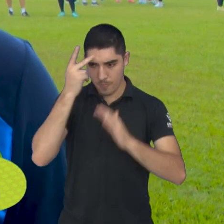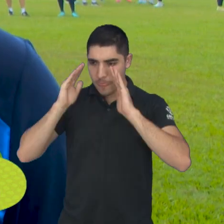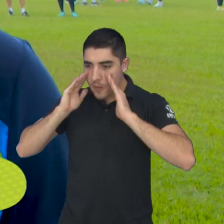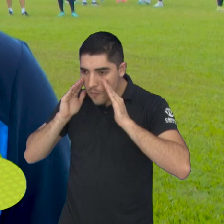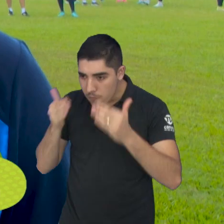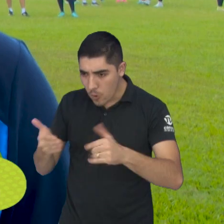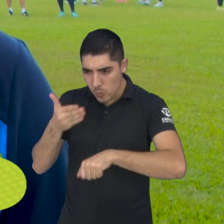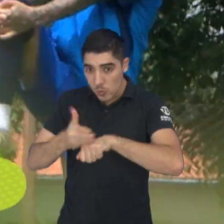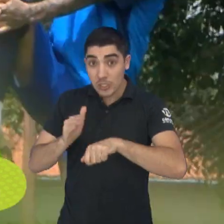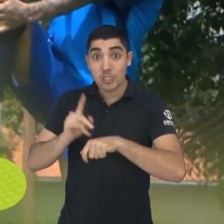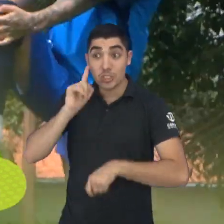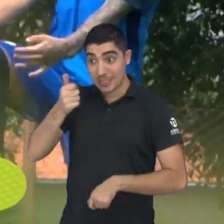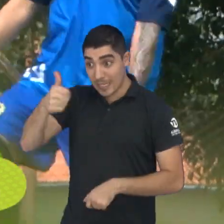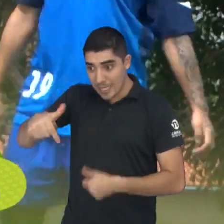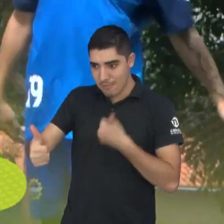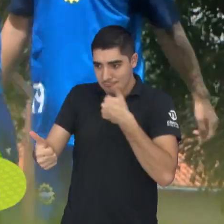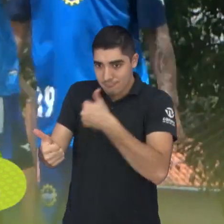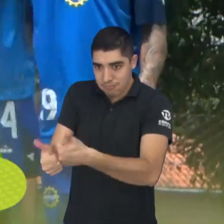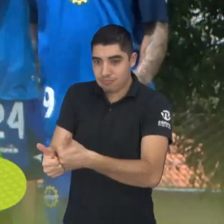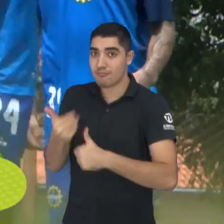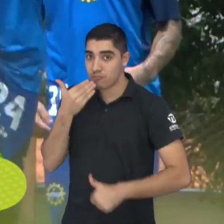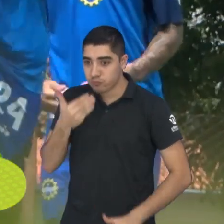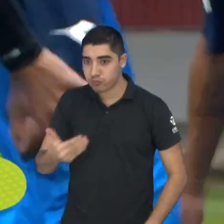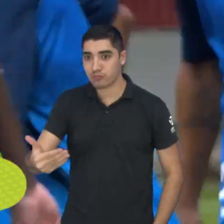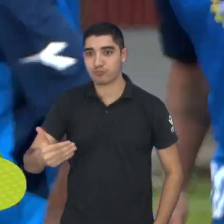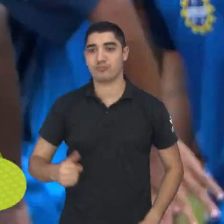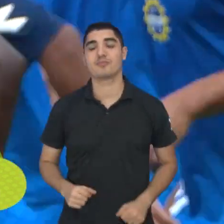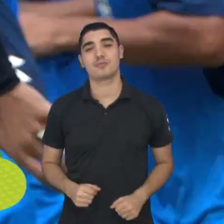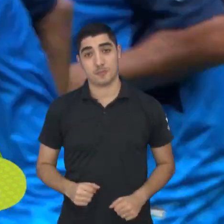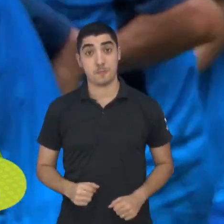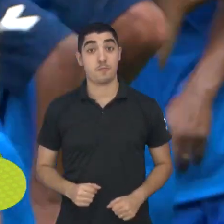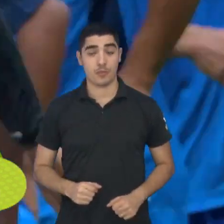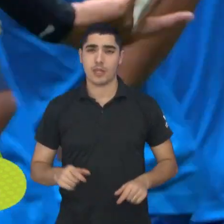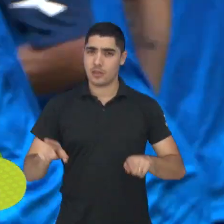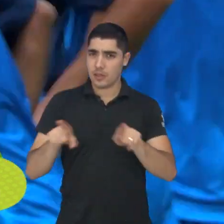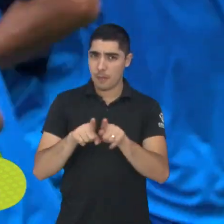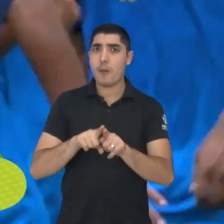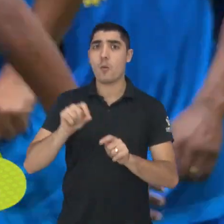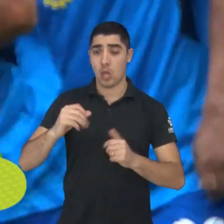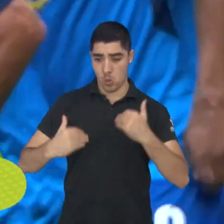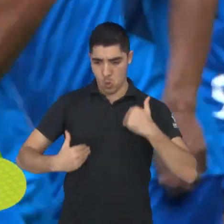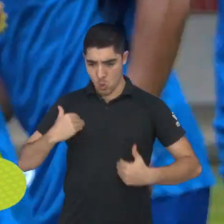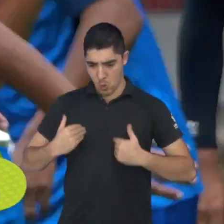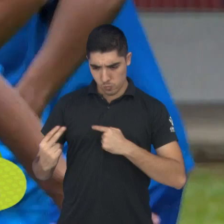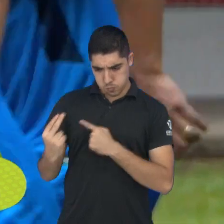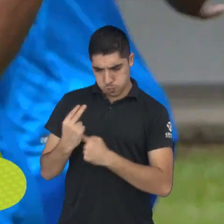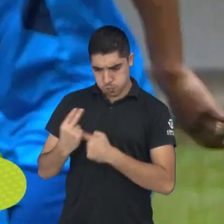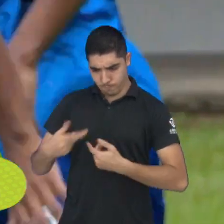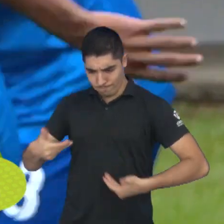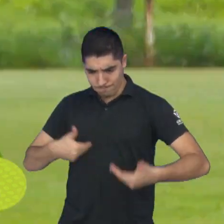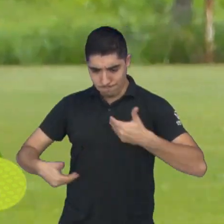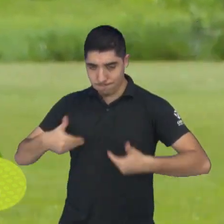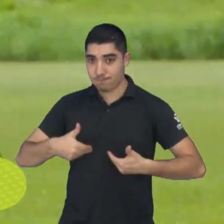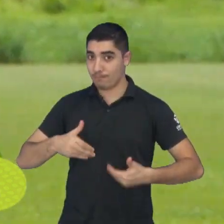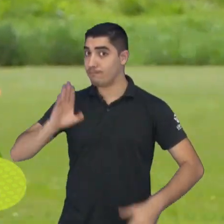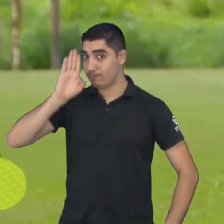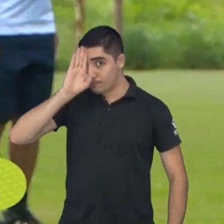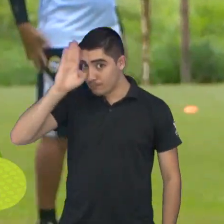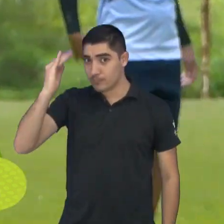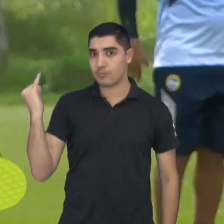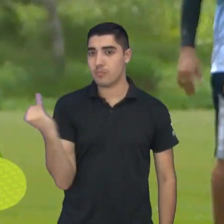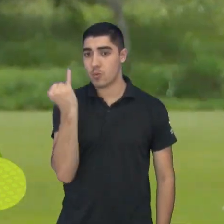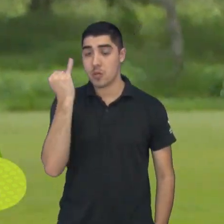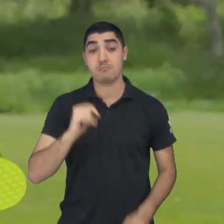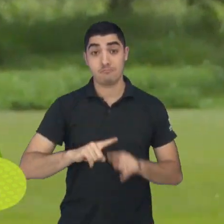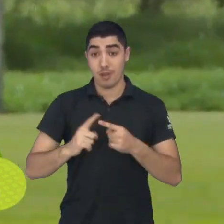dia 17 está muito perto. Nesse retorno, claro, a parte física é uma das mais exigidas. Mas de